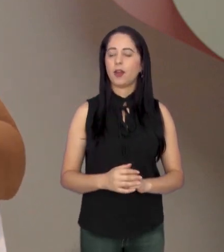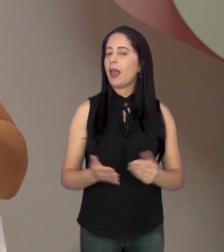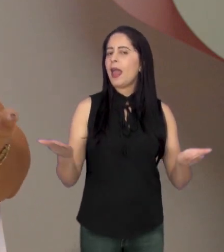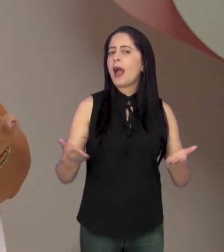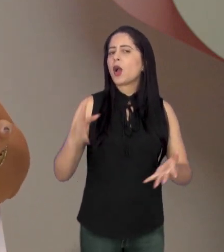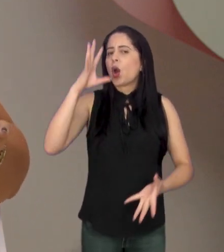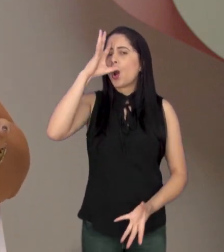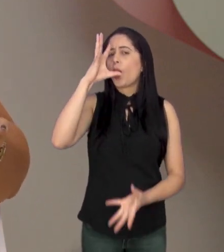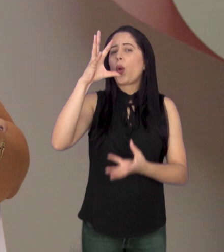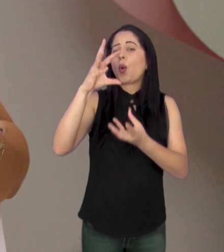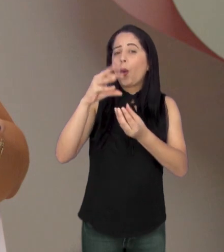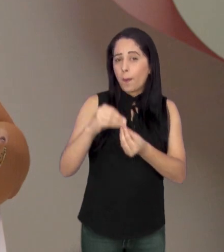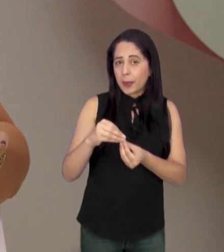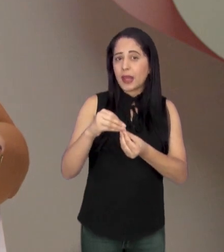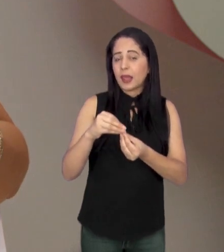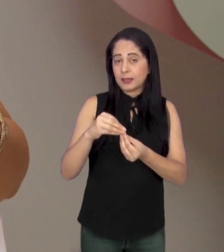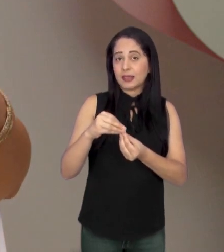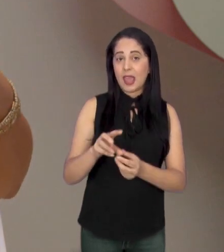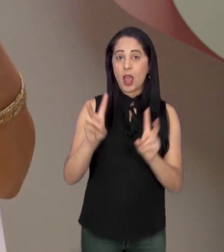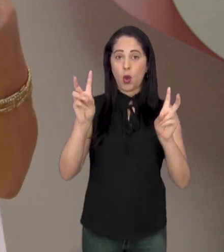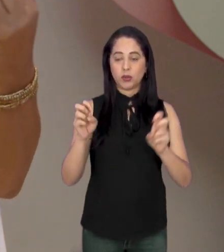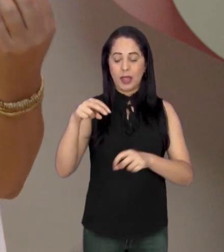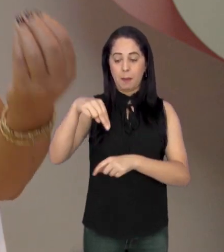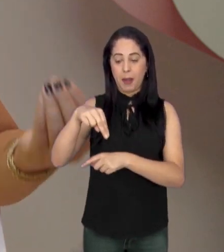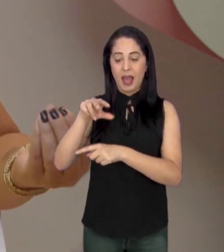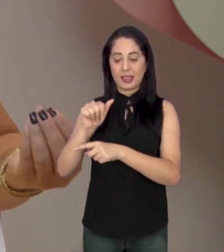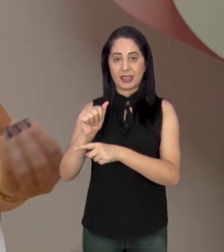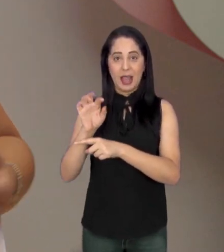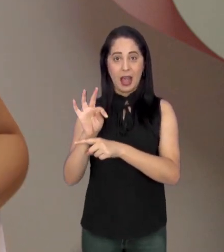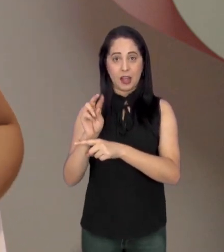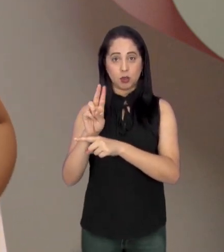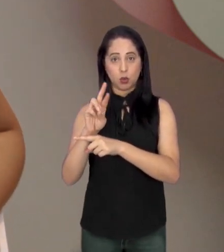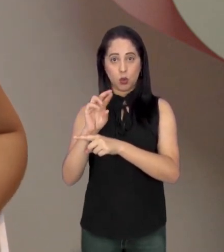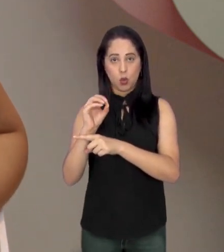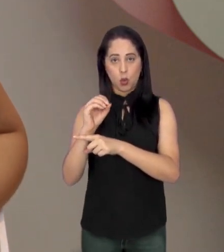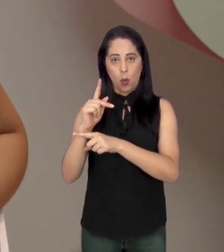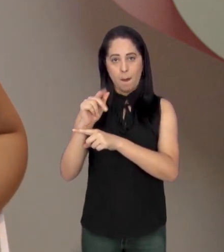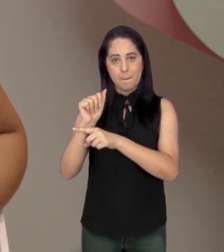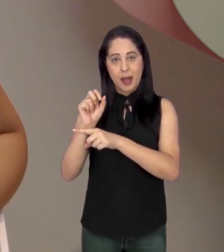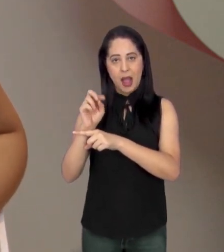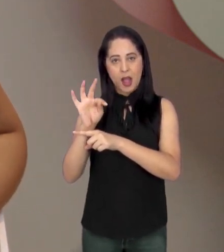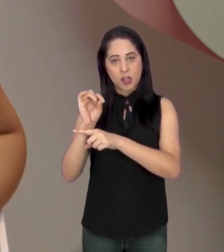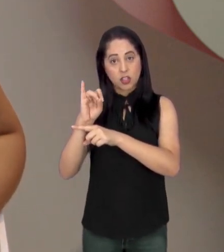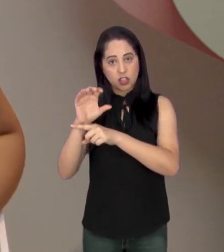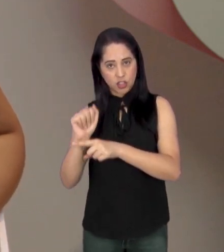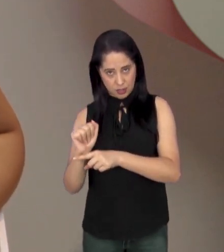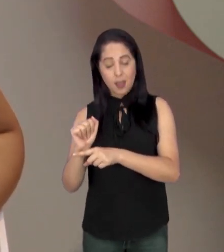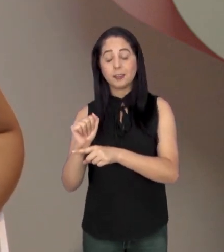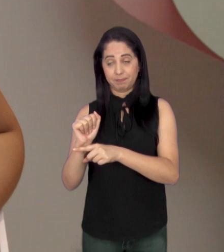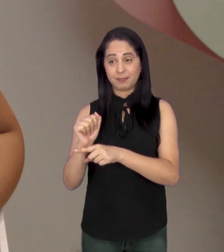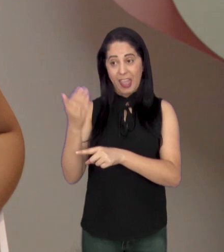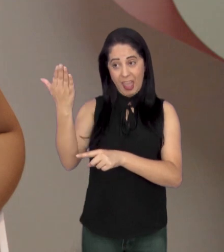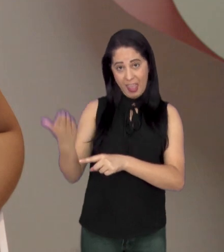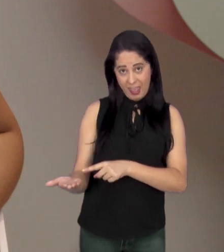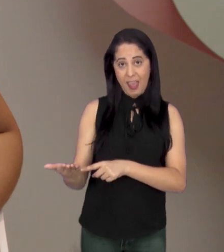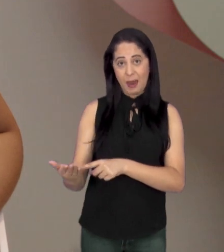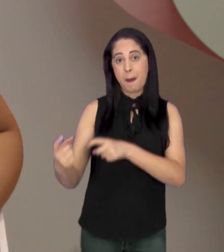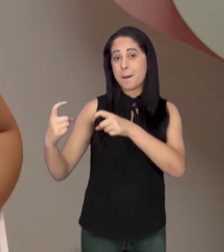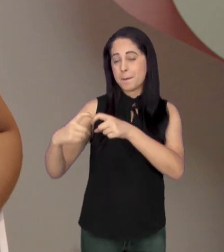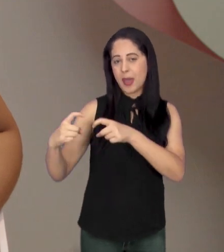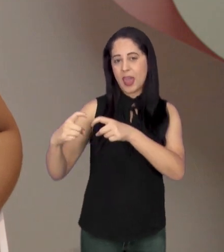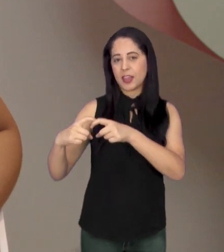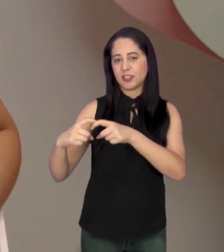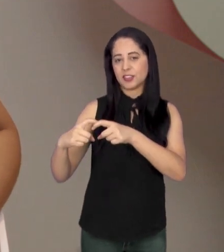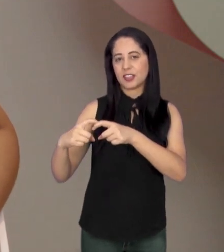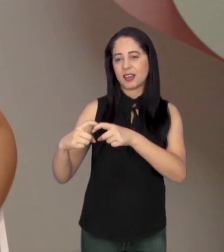entender tudo que a naturopatia e para que serve, o De Bem com Você de hoje recebe a naturopata